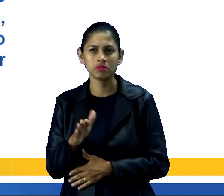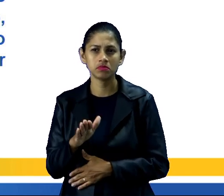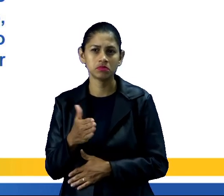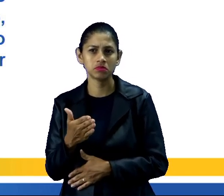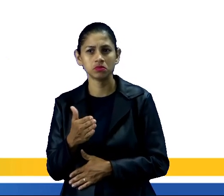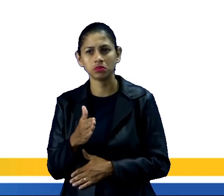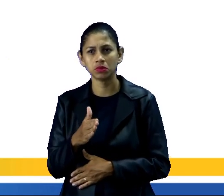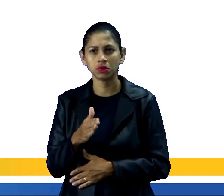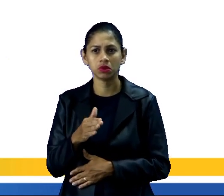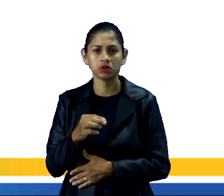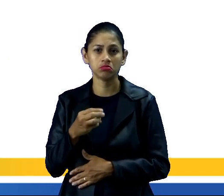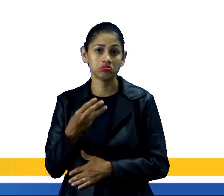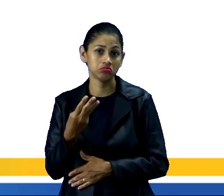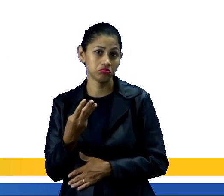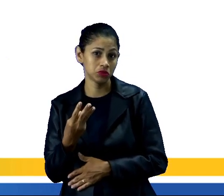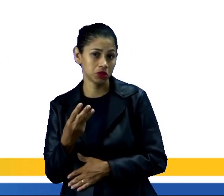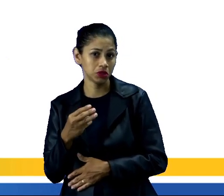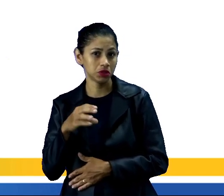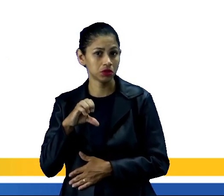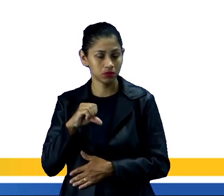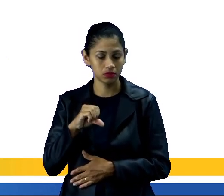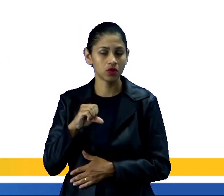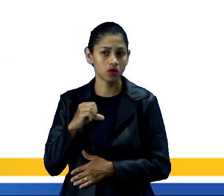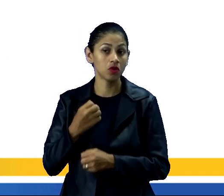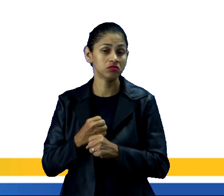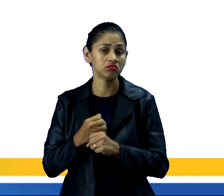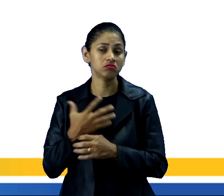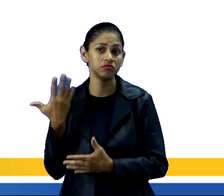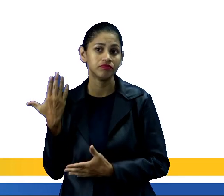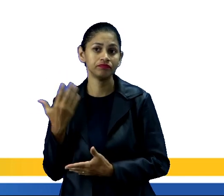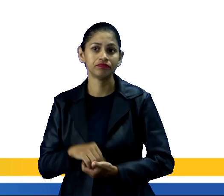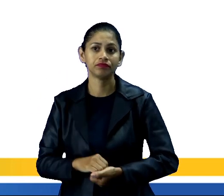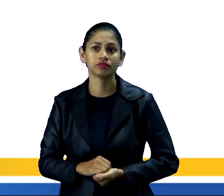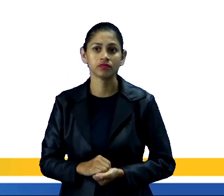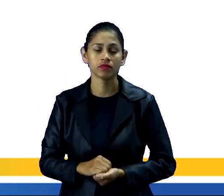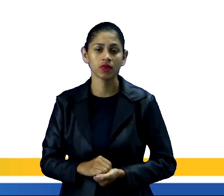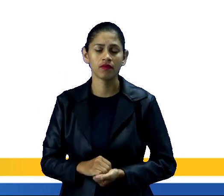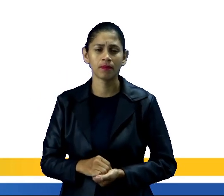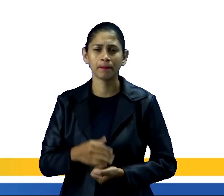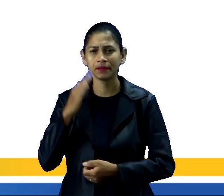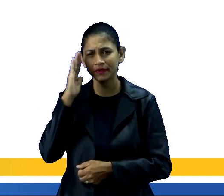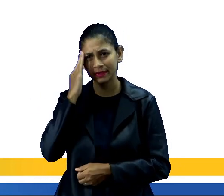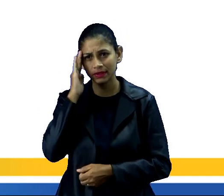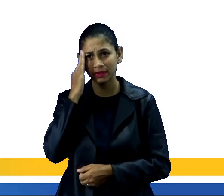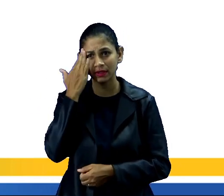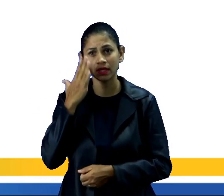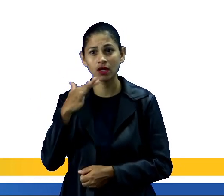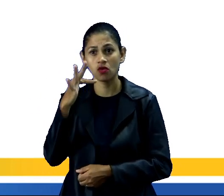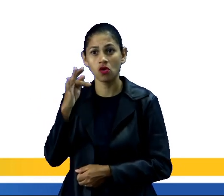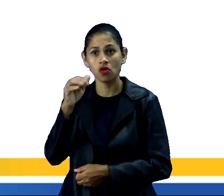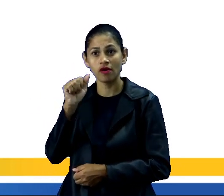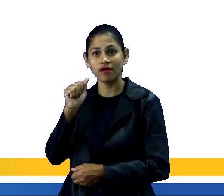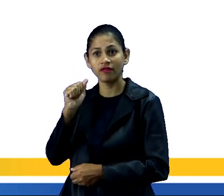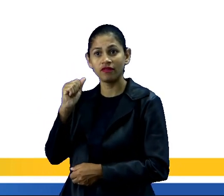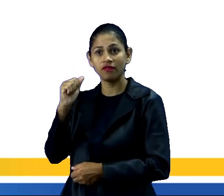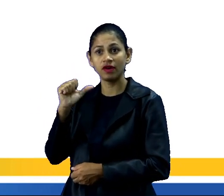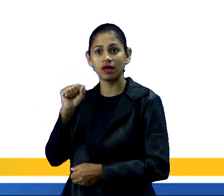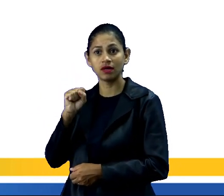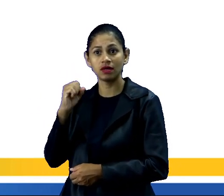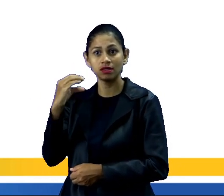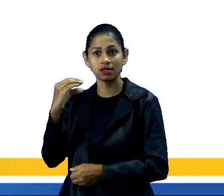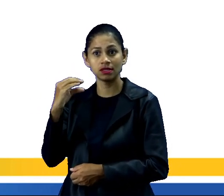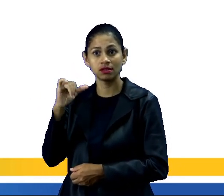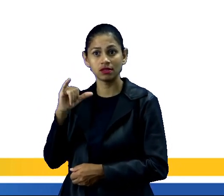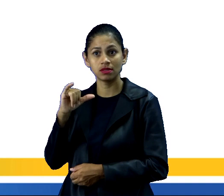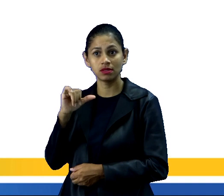já entrando no período da Segunda Guerra Mundial. Vamos começar entendendo aí o fascismo, né? O fascismo, esse é o símbolo do fascismo, do